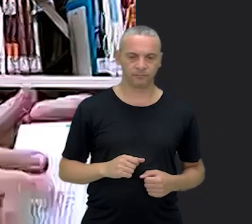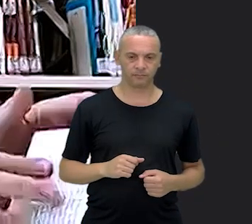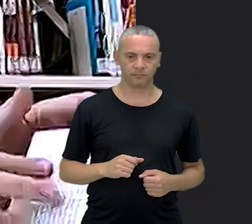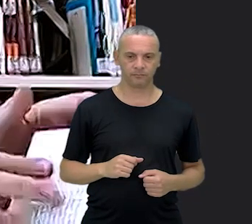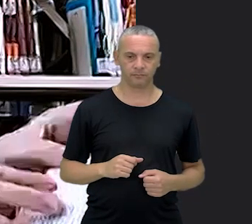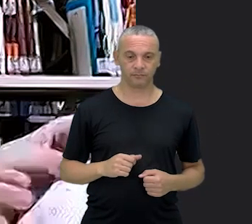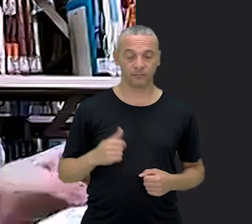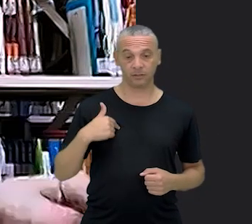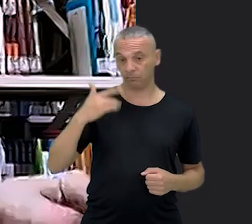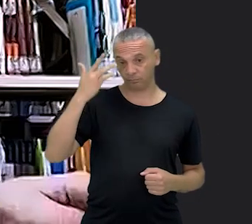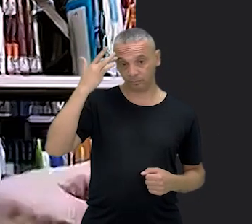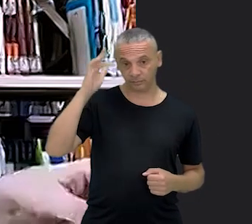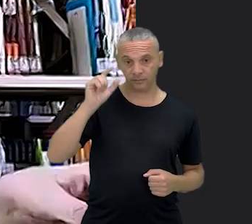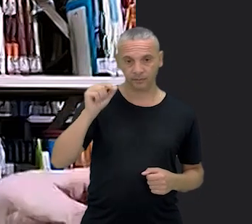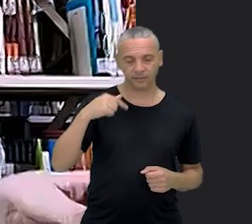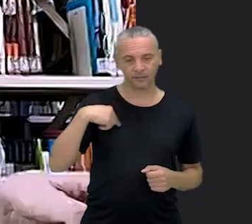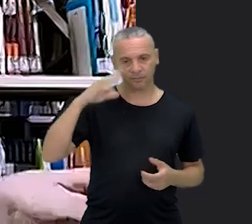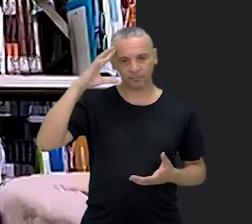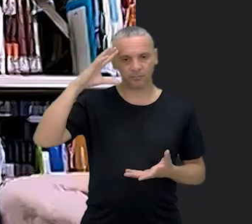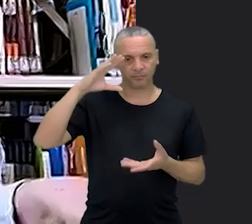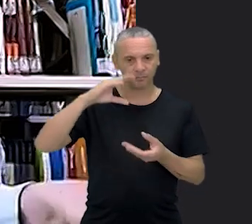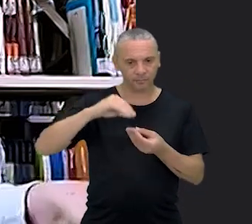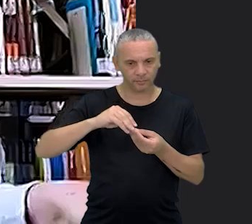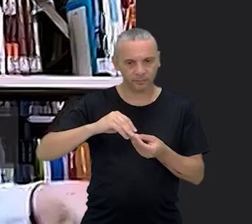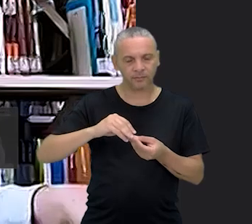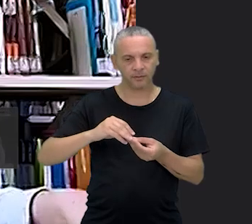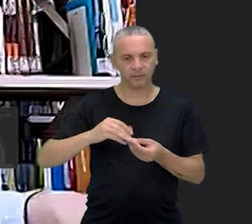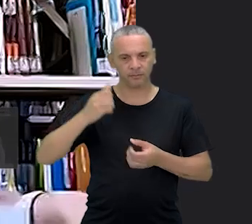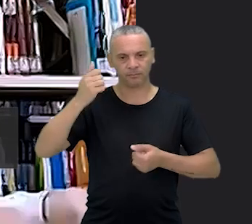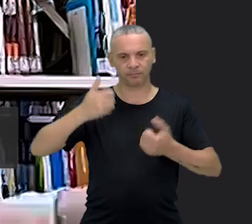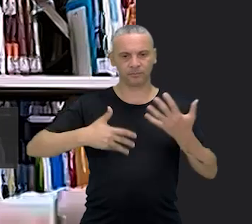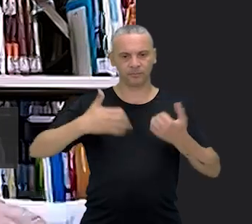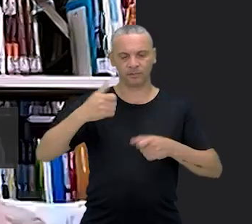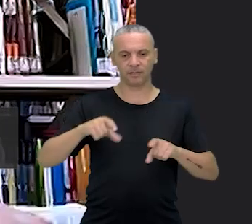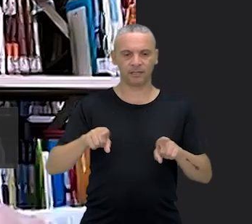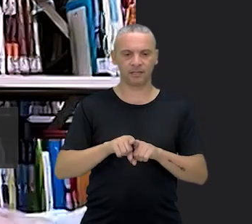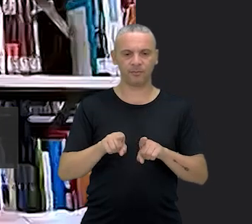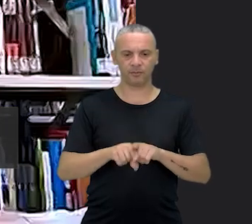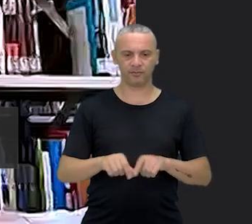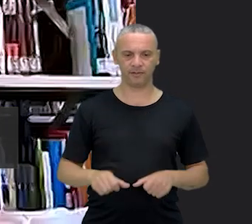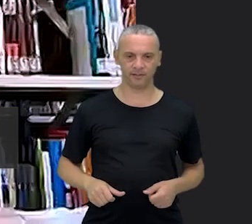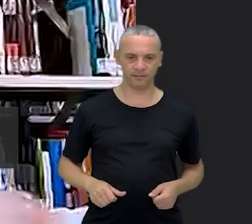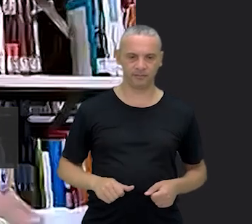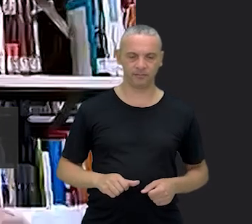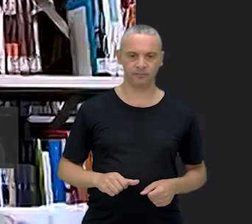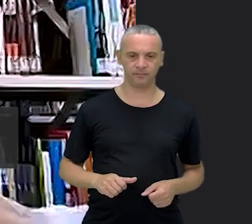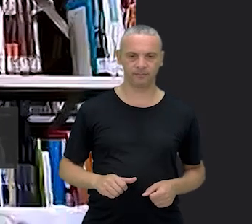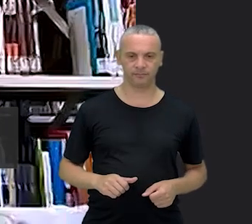Sabia. Então, no momento, eu pergunto para contar.